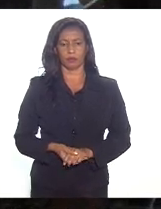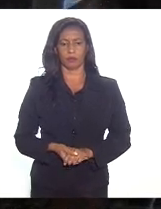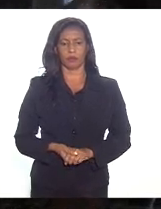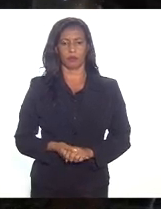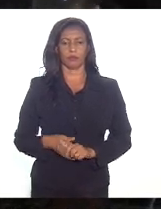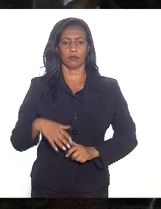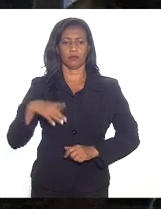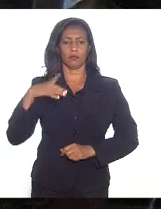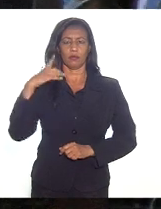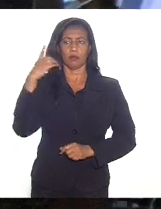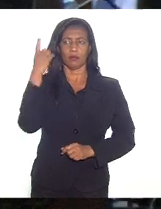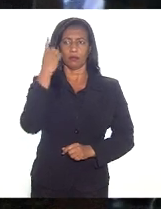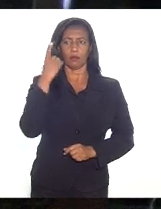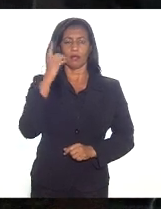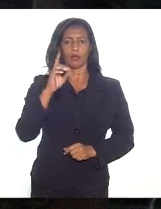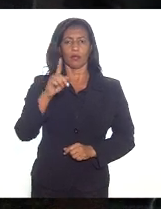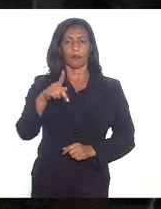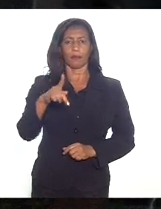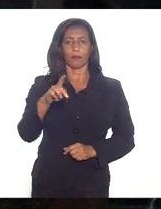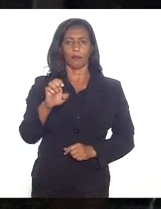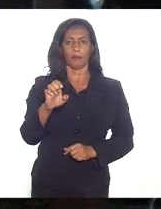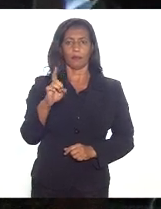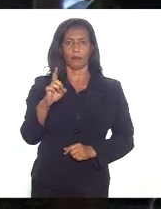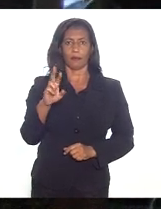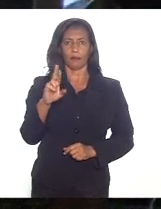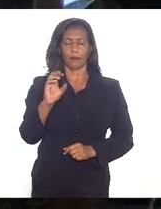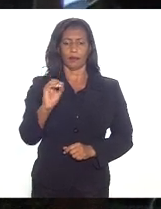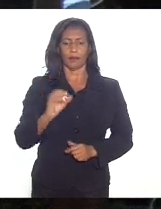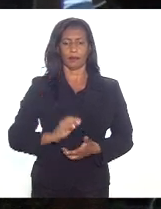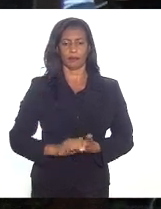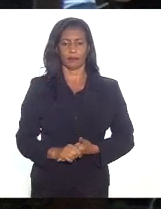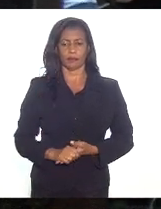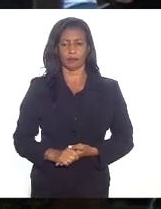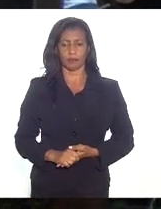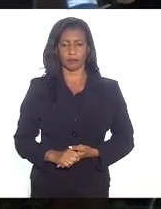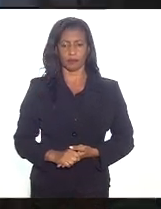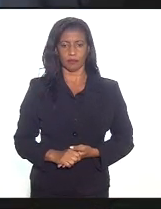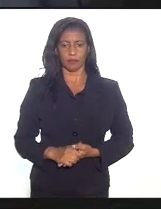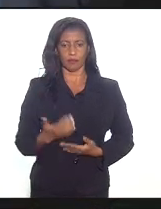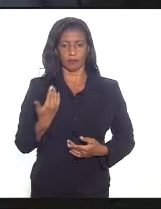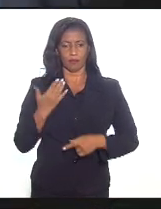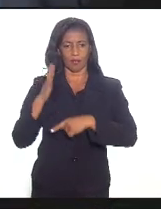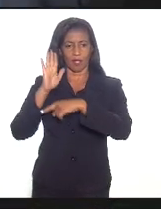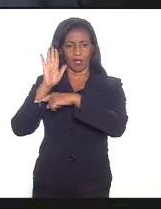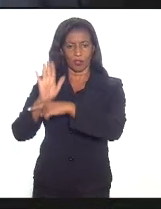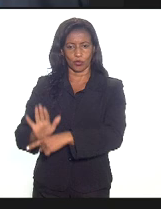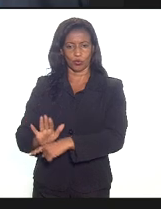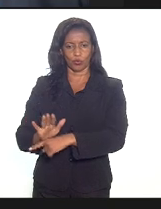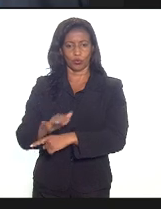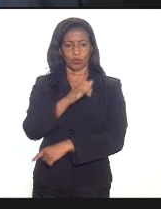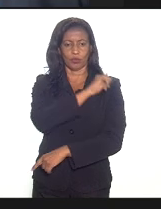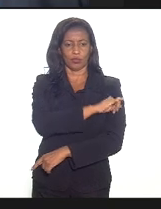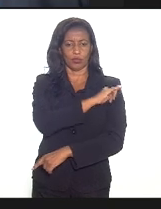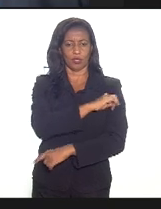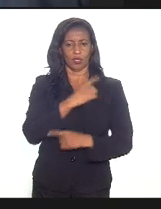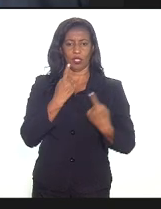Deputado Pedro Ricardo. Senhor presidente, em defesa do Estado do Rio de Janeiro, meu voto é favorável, voto